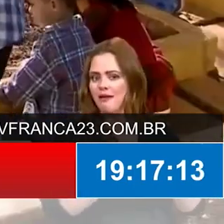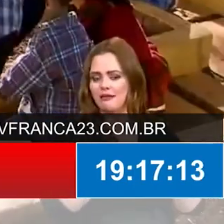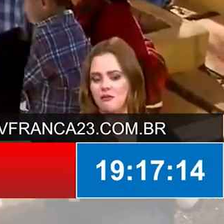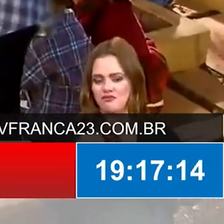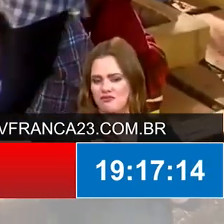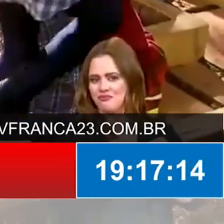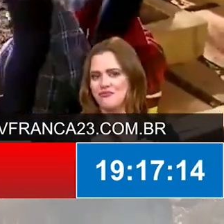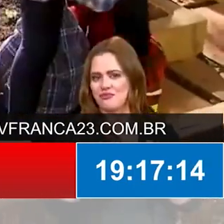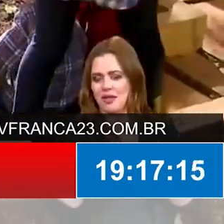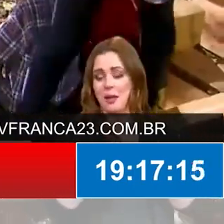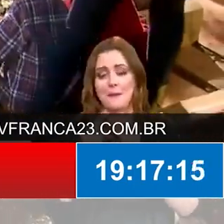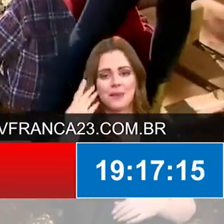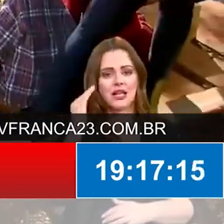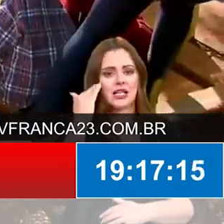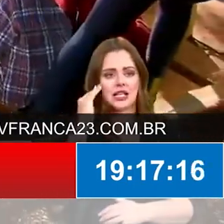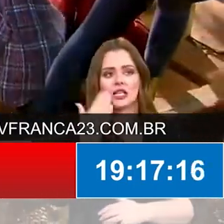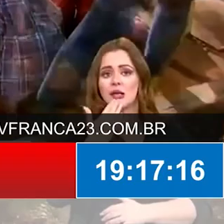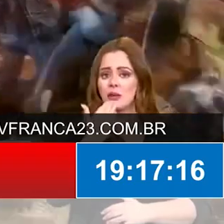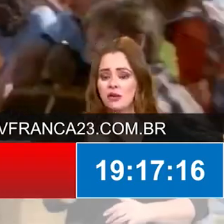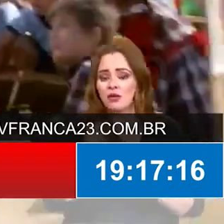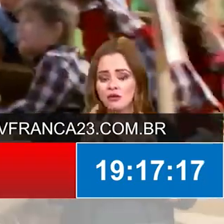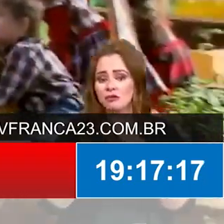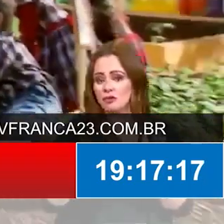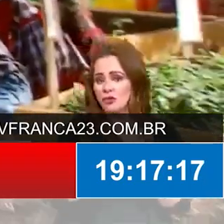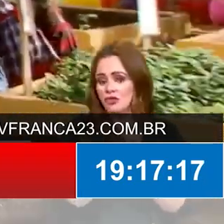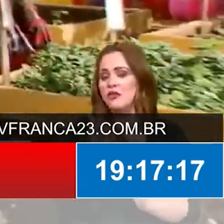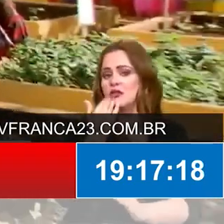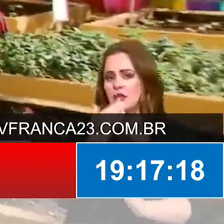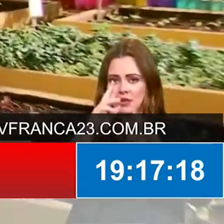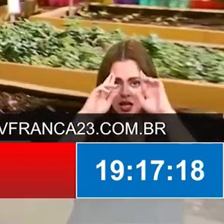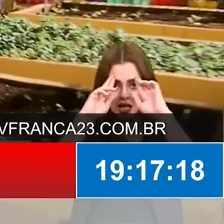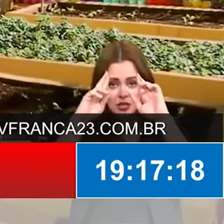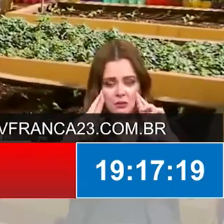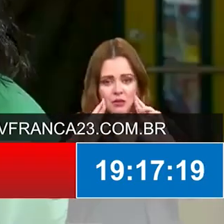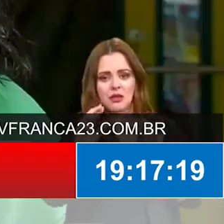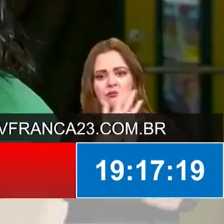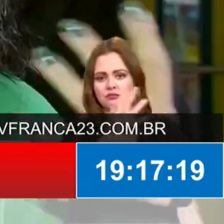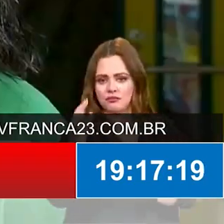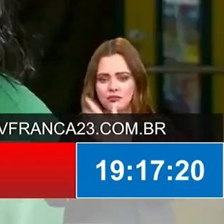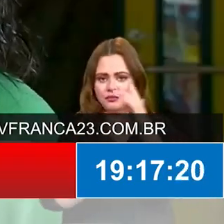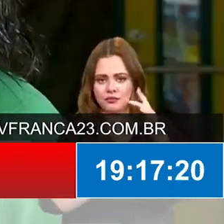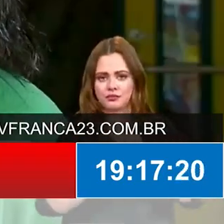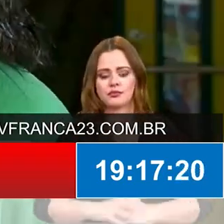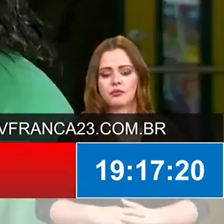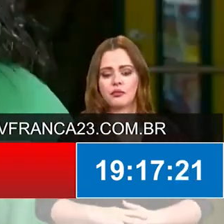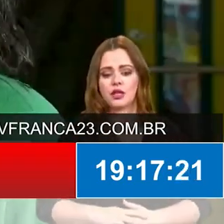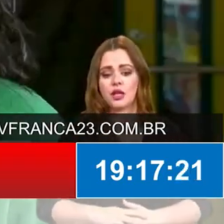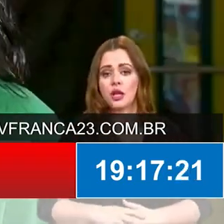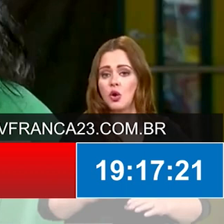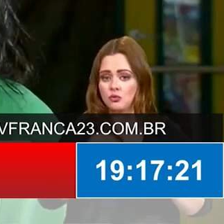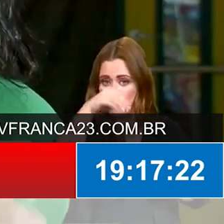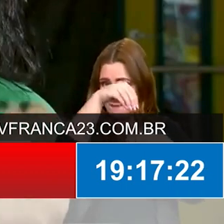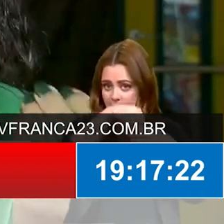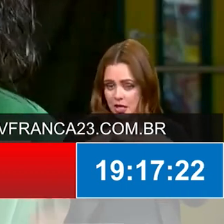terra. Uma forma de entender melhor de onde vêm os alimentos e de respeitar o meio ambiente. Desde o